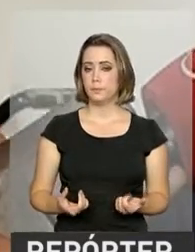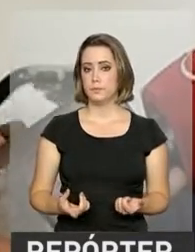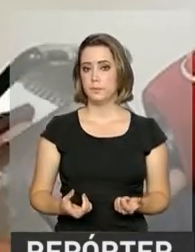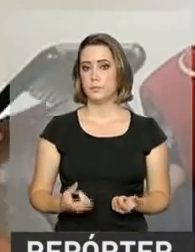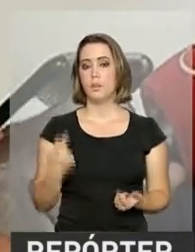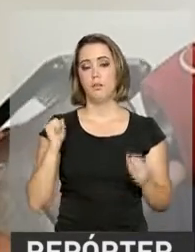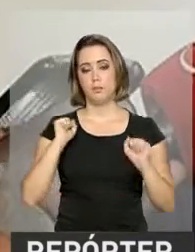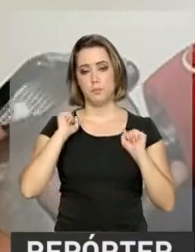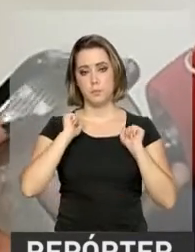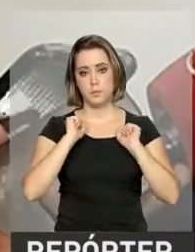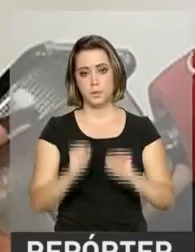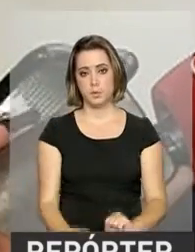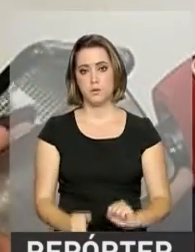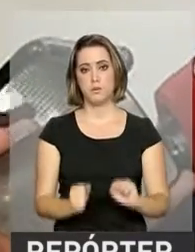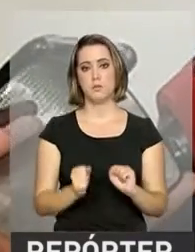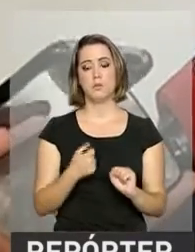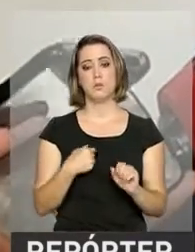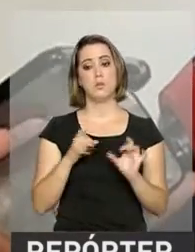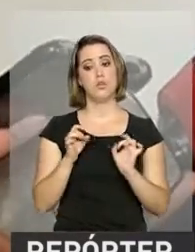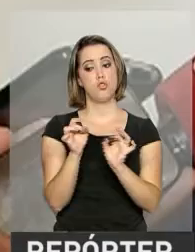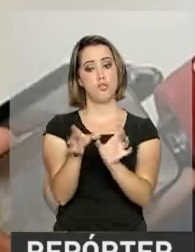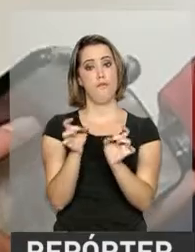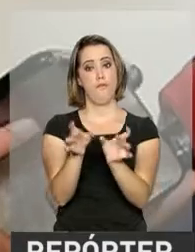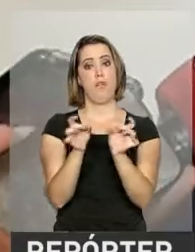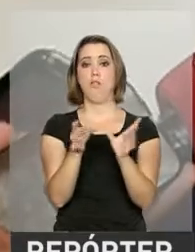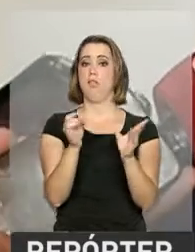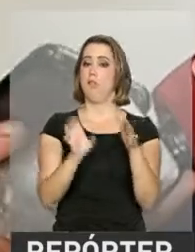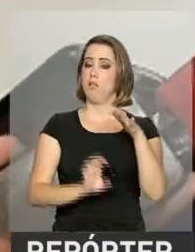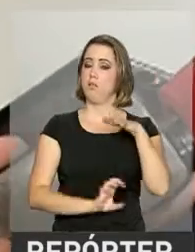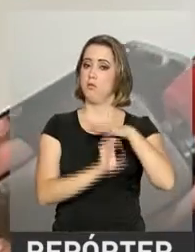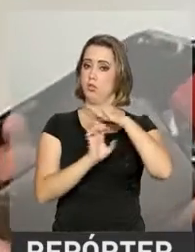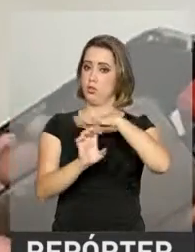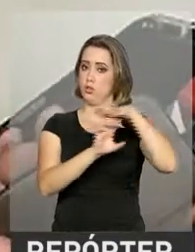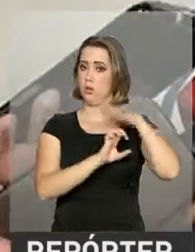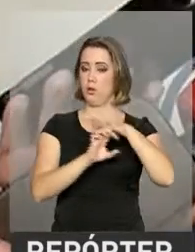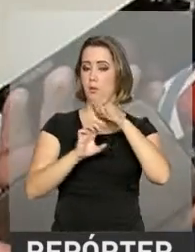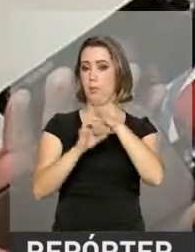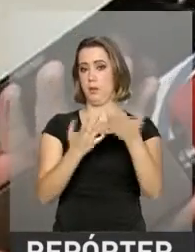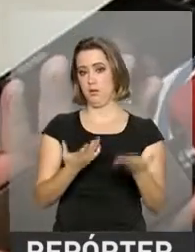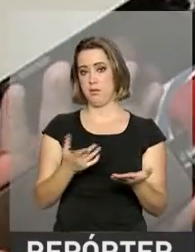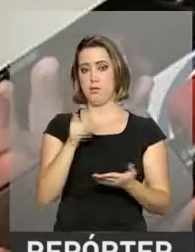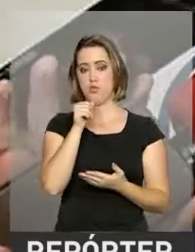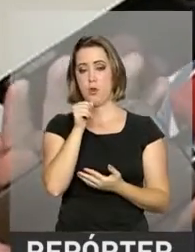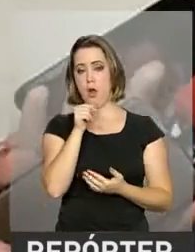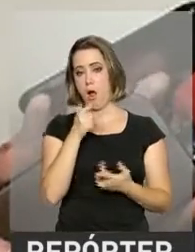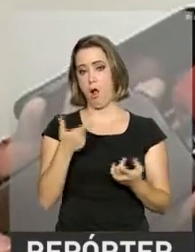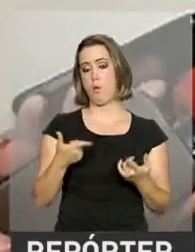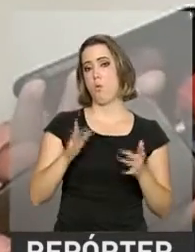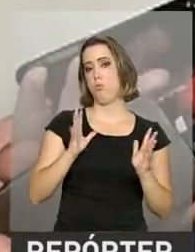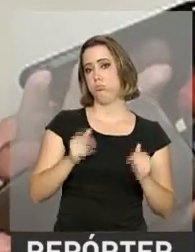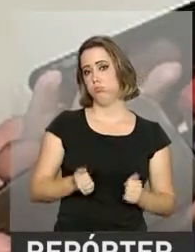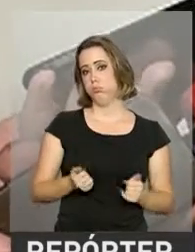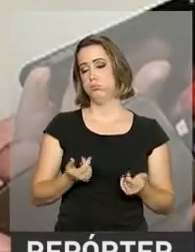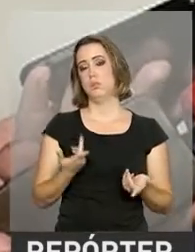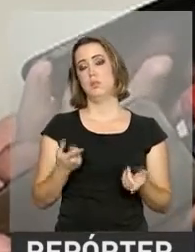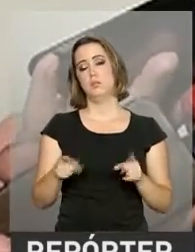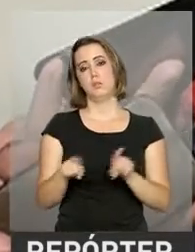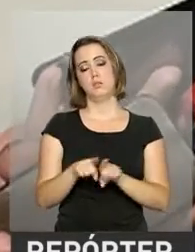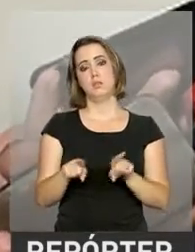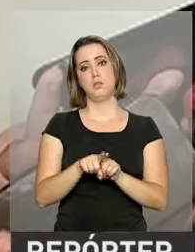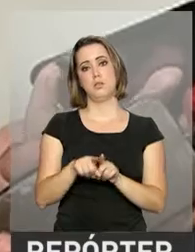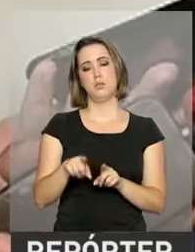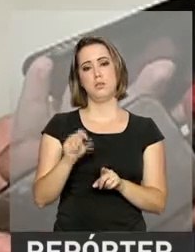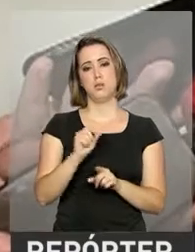a possibilidade de privatizações, como é o caso da Companhia de Saneamento, e também de cessão